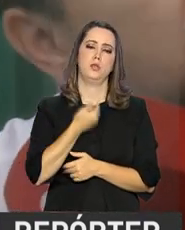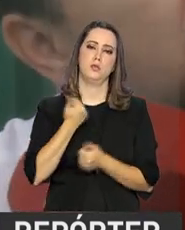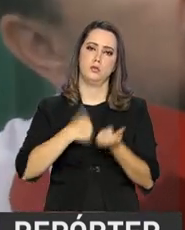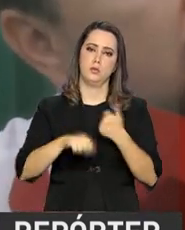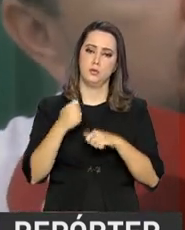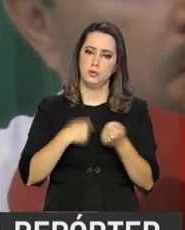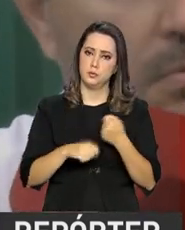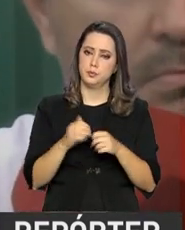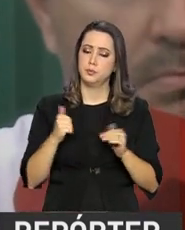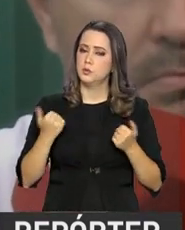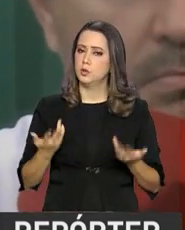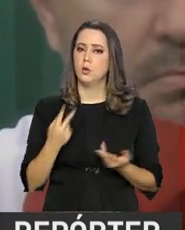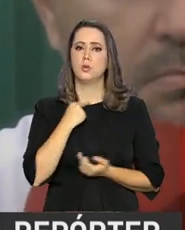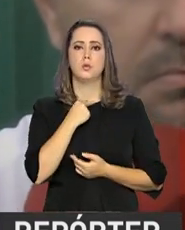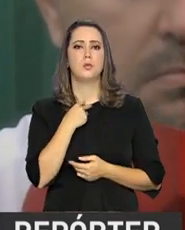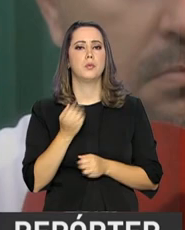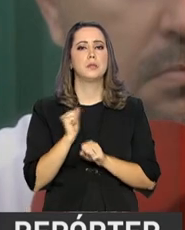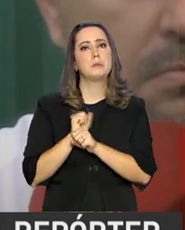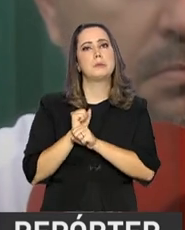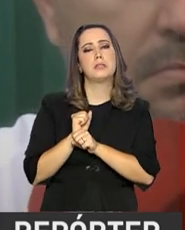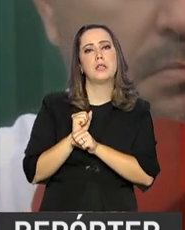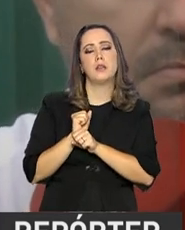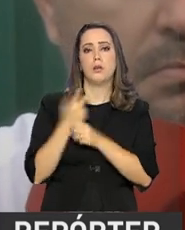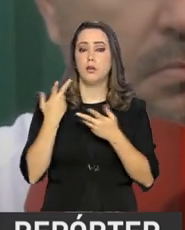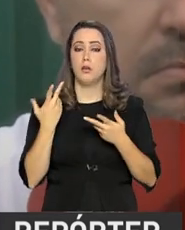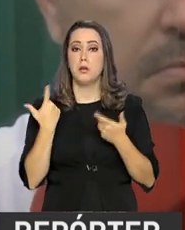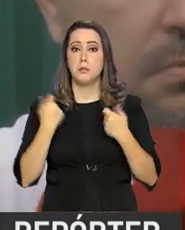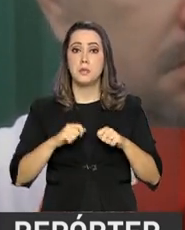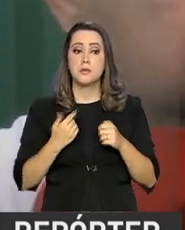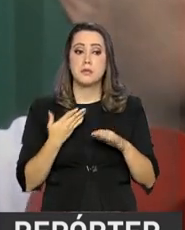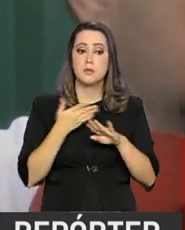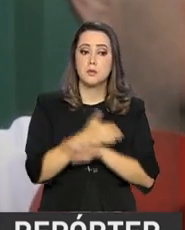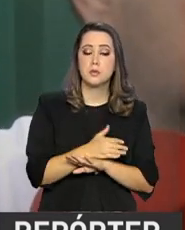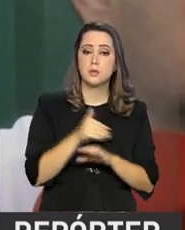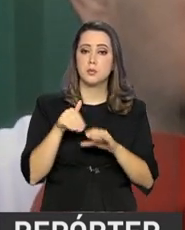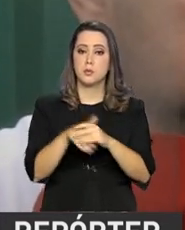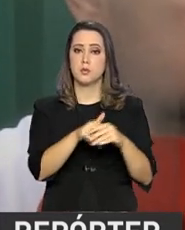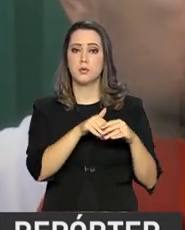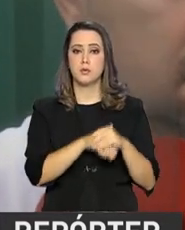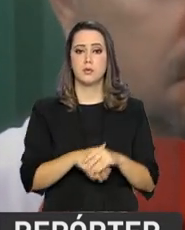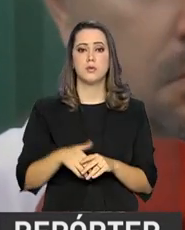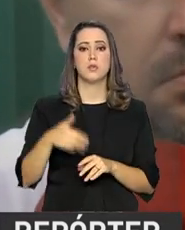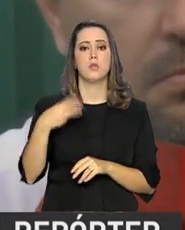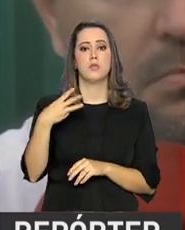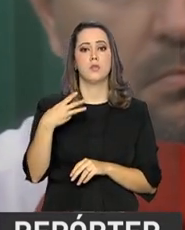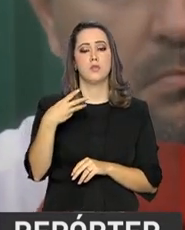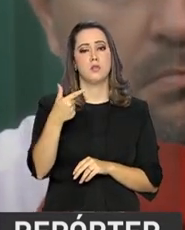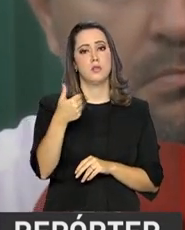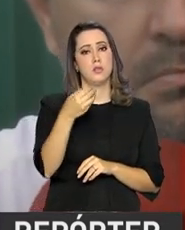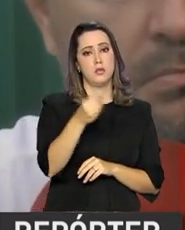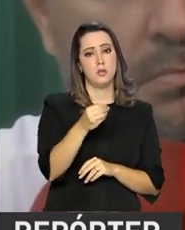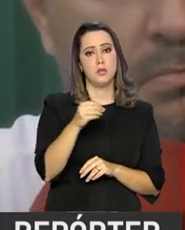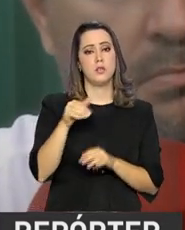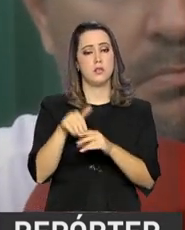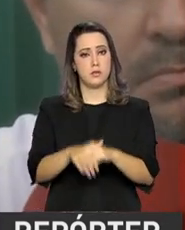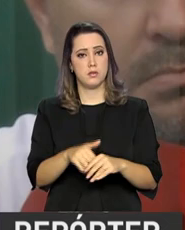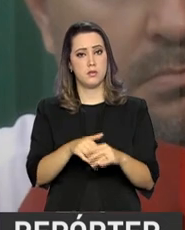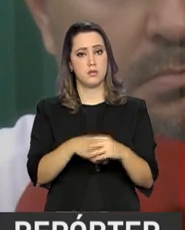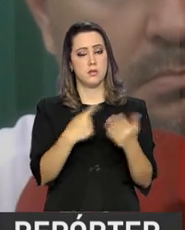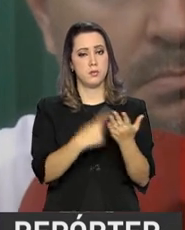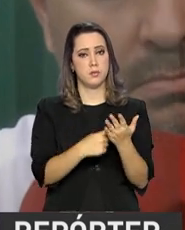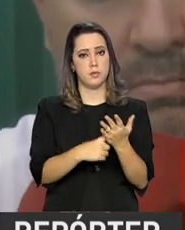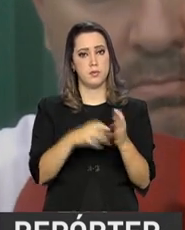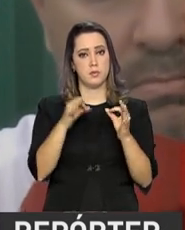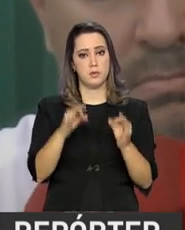e portanto não podemos arriscar nós temos que ir para essa votação com 320 e 330 deputados comprometidos em